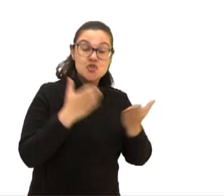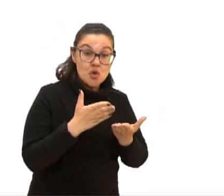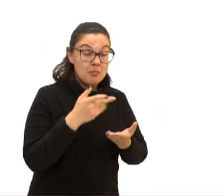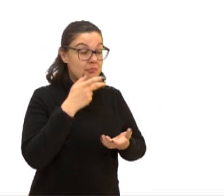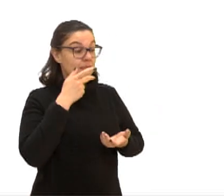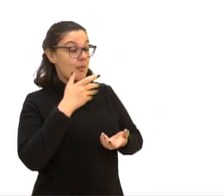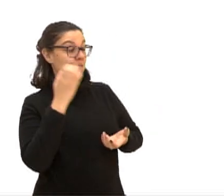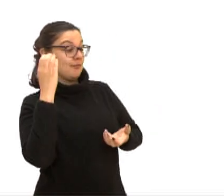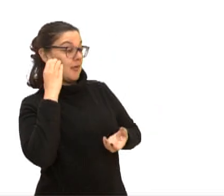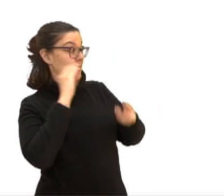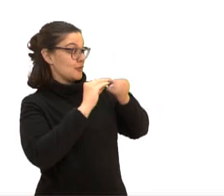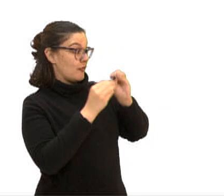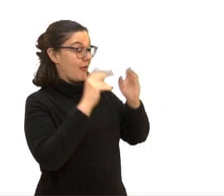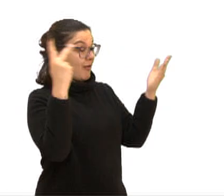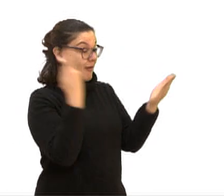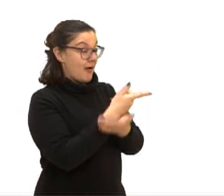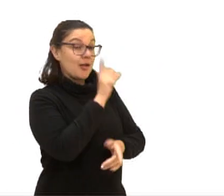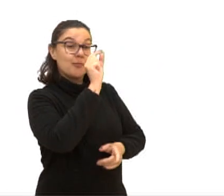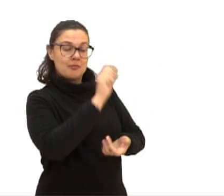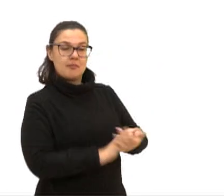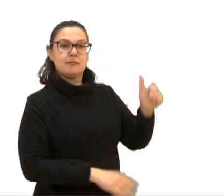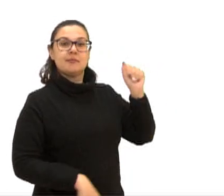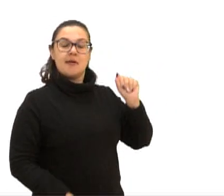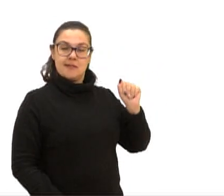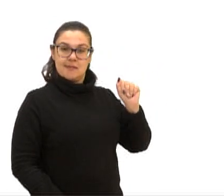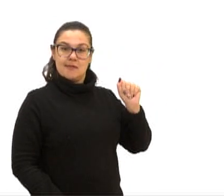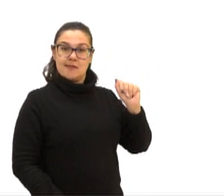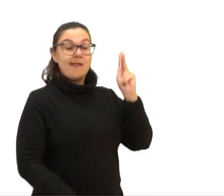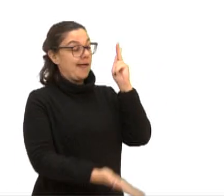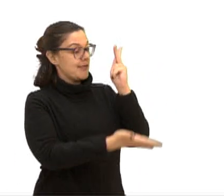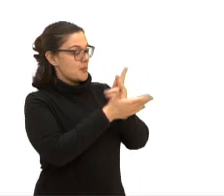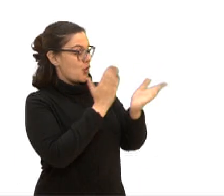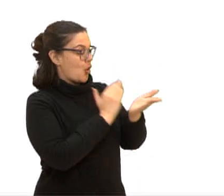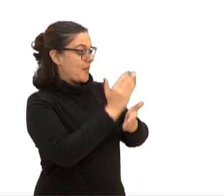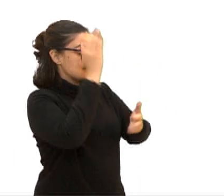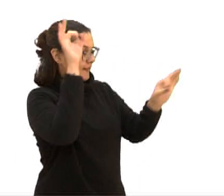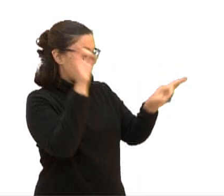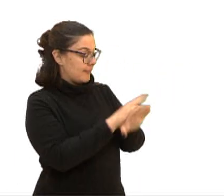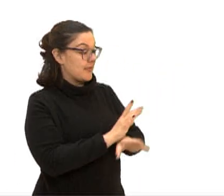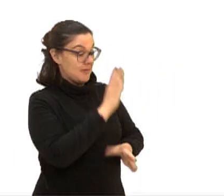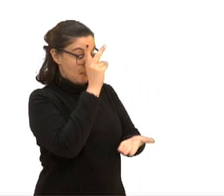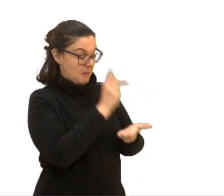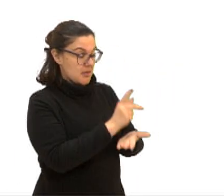incorreto afirmar que, alternativa A, iniciava e terminava no mesmo dia.